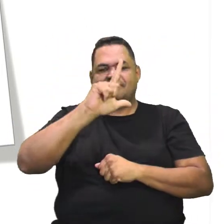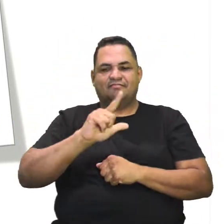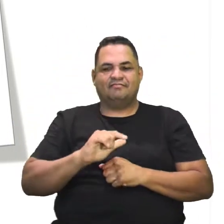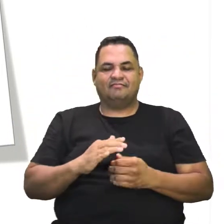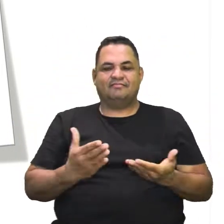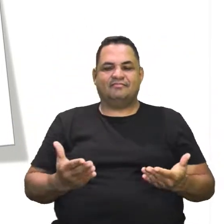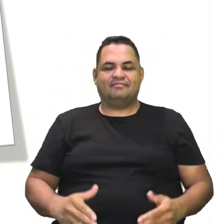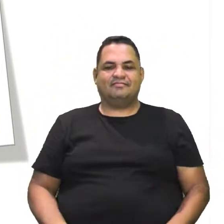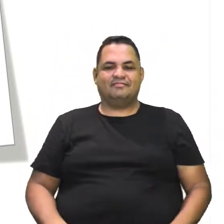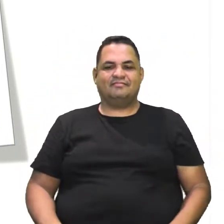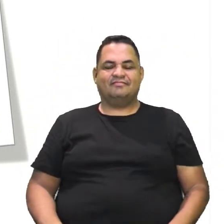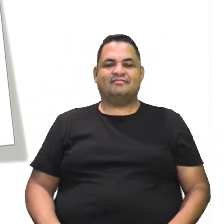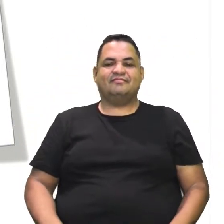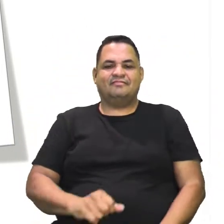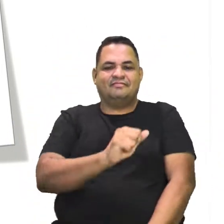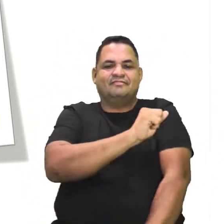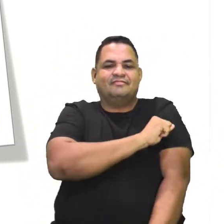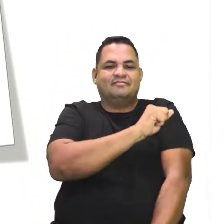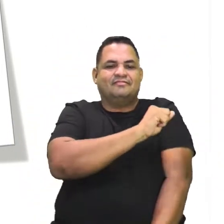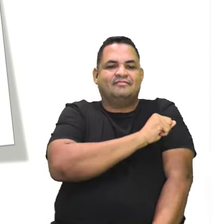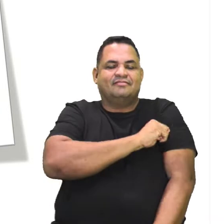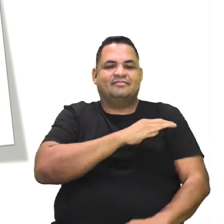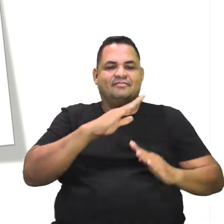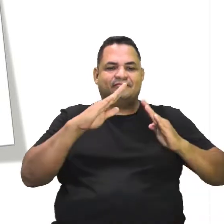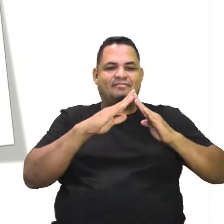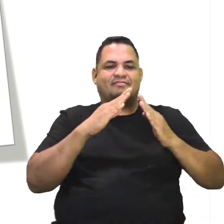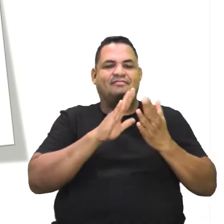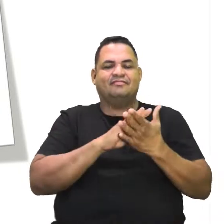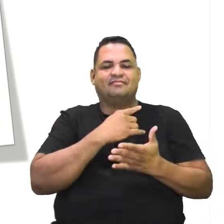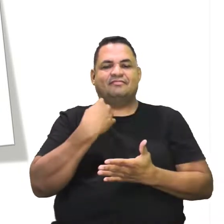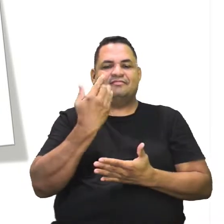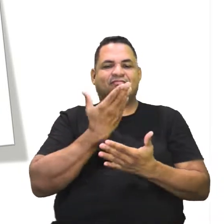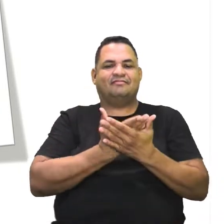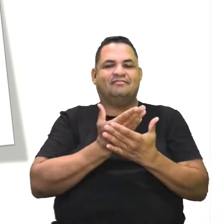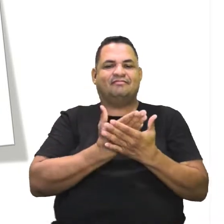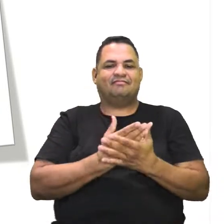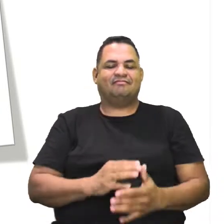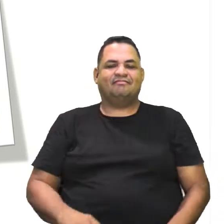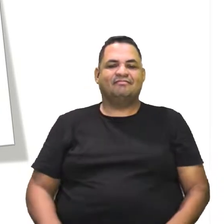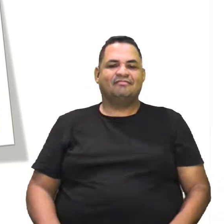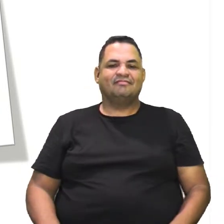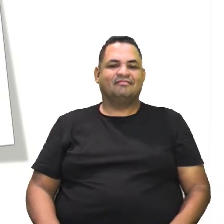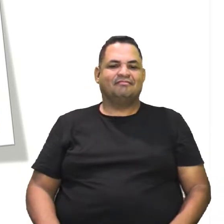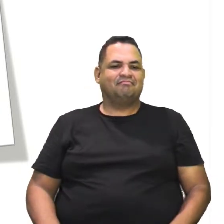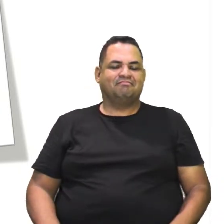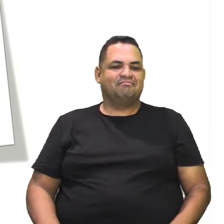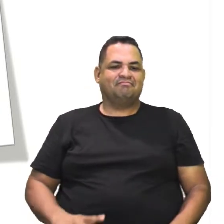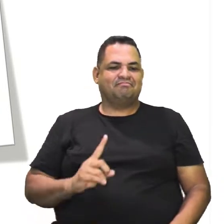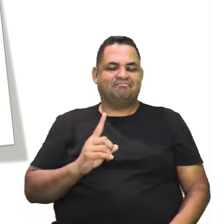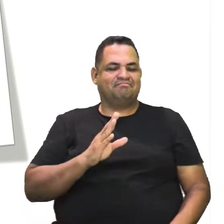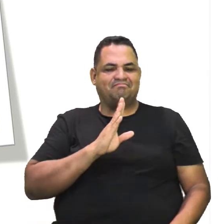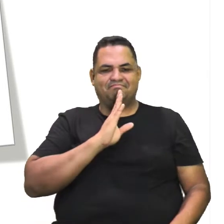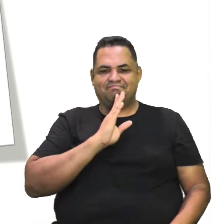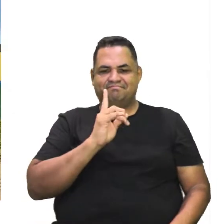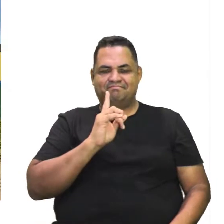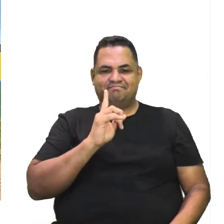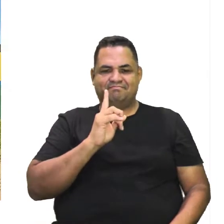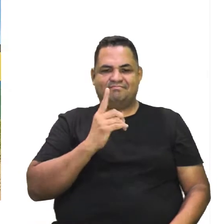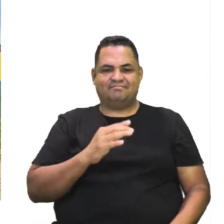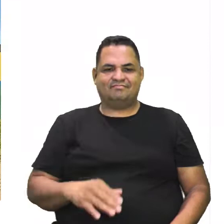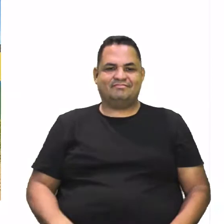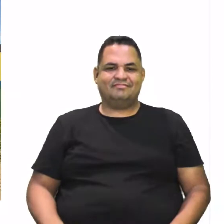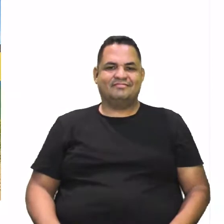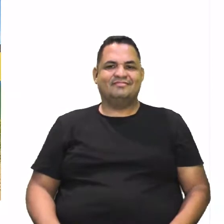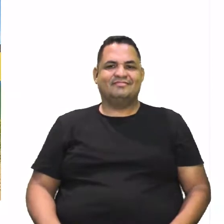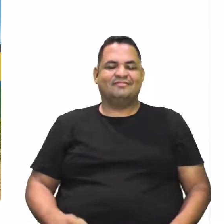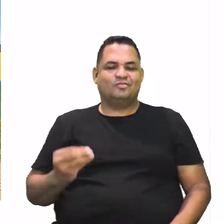E aí, aos alunos da nossa escola, vamos lá? Não conheço. Não conhece? Acho eu que não. conheço. Professor Maurício, eu conheço. Então eu posso